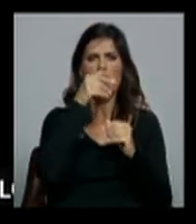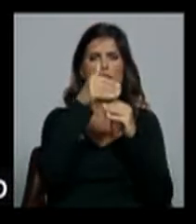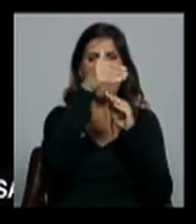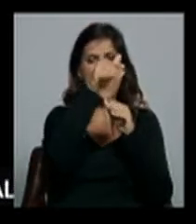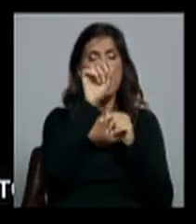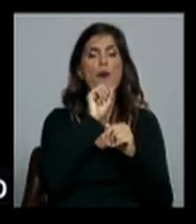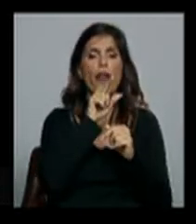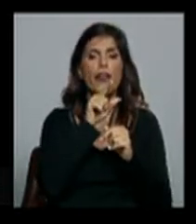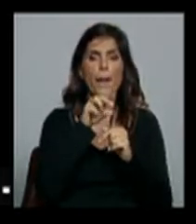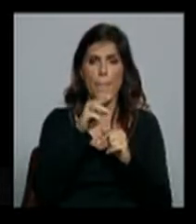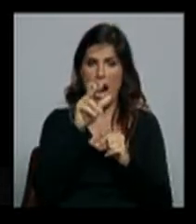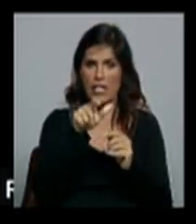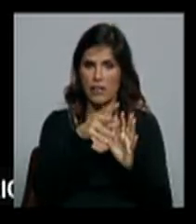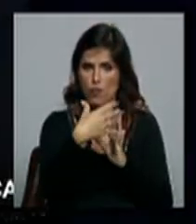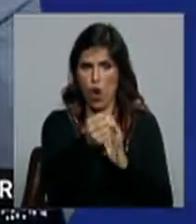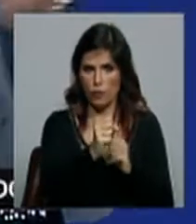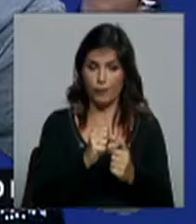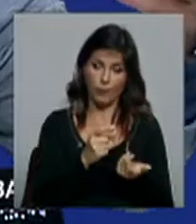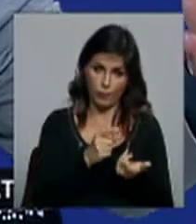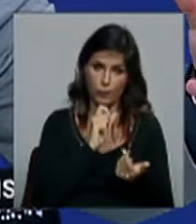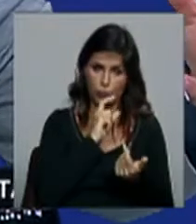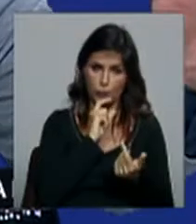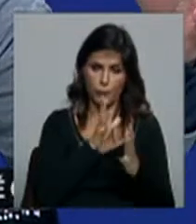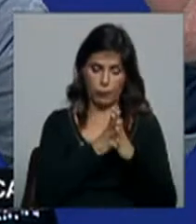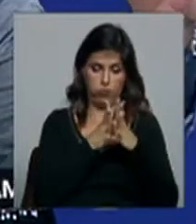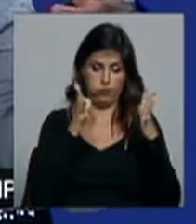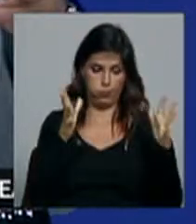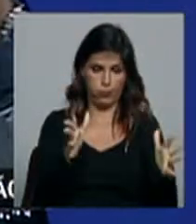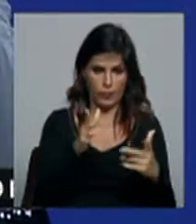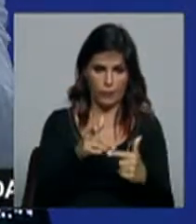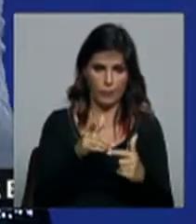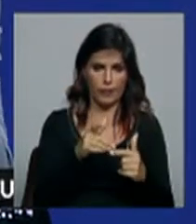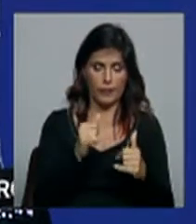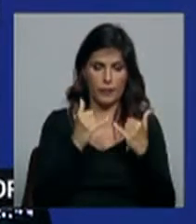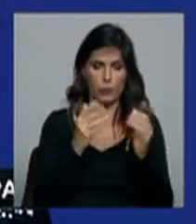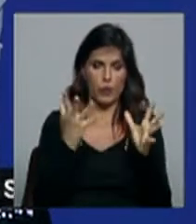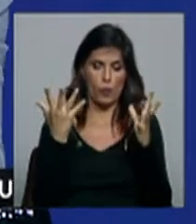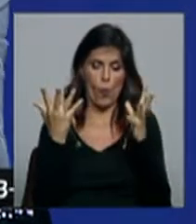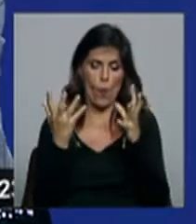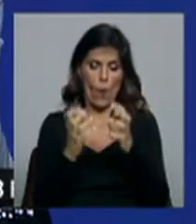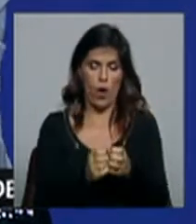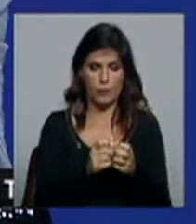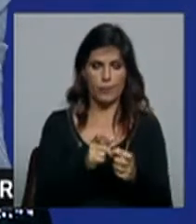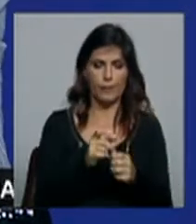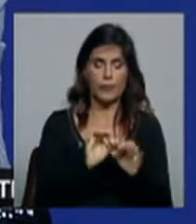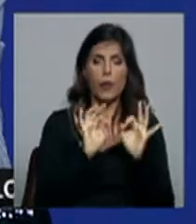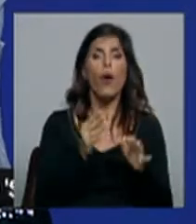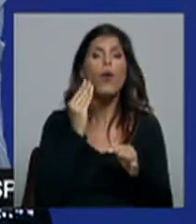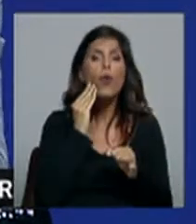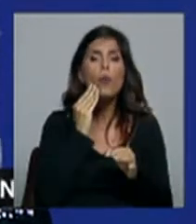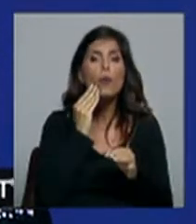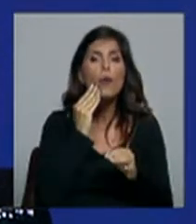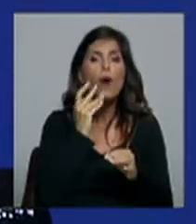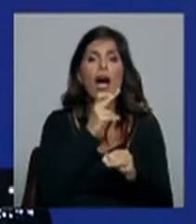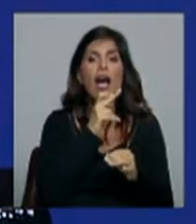eventualmente Marte, pode ser engolido pelo nosso próprio Sol, portanto vai crescer como uma gigante vermelha e depois vai contrair-se e vai se tornar uma anã